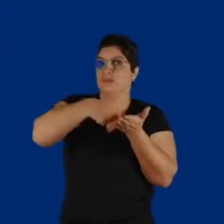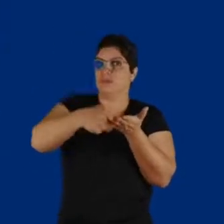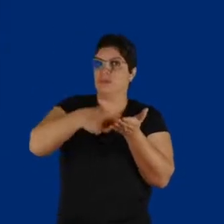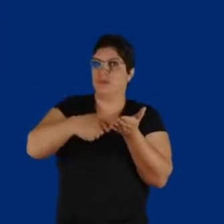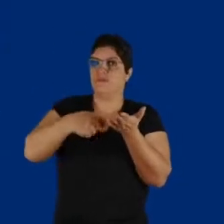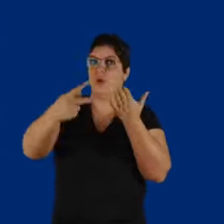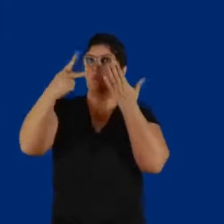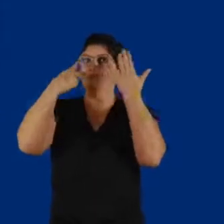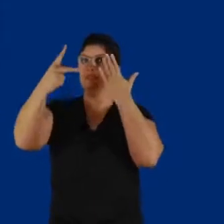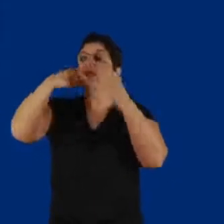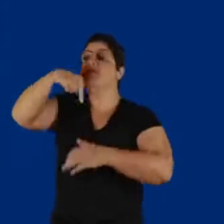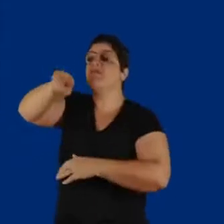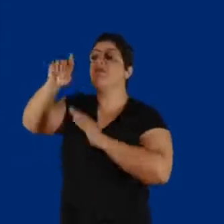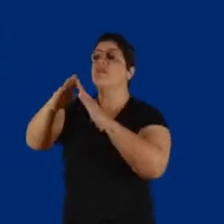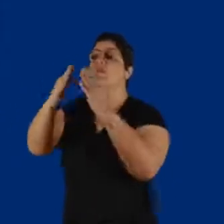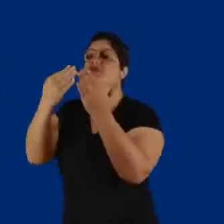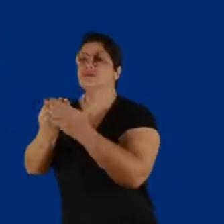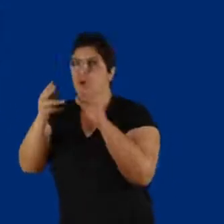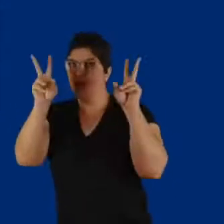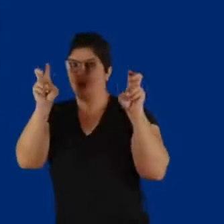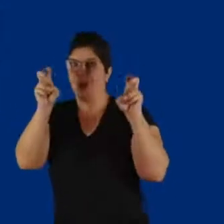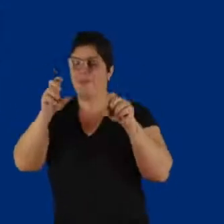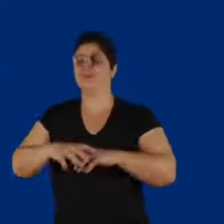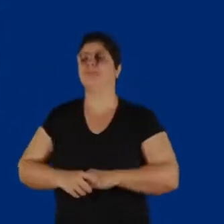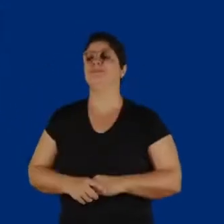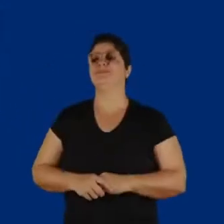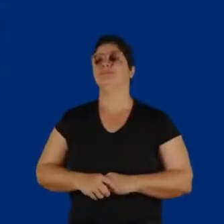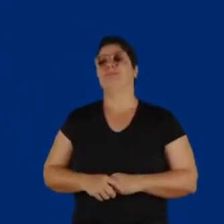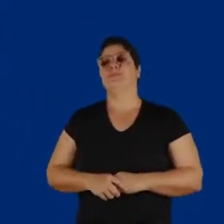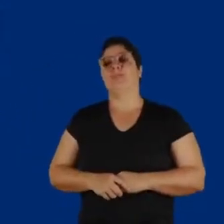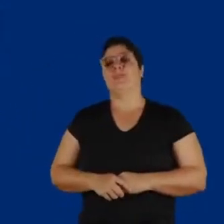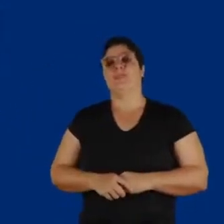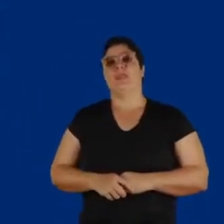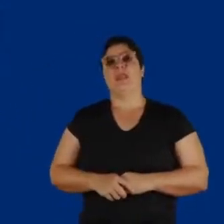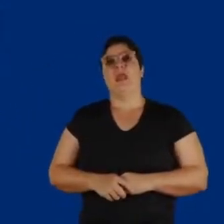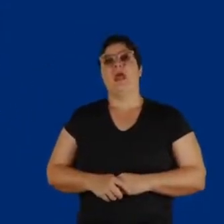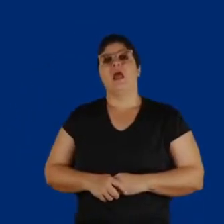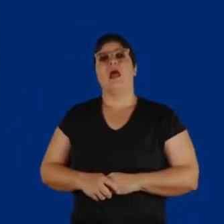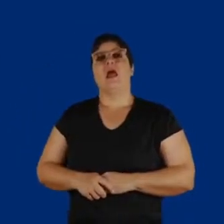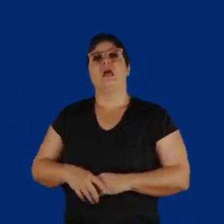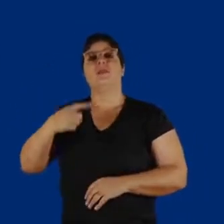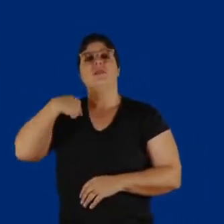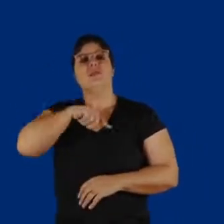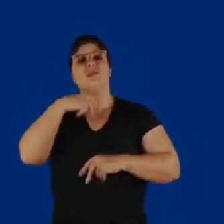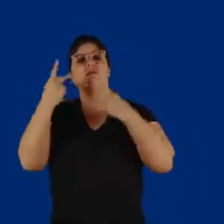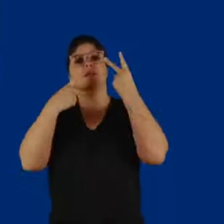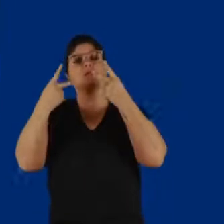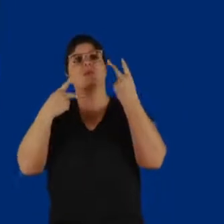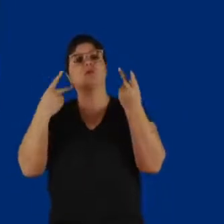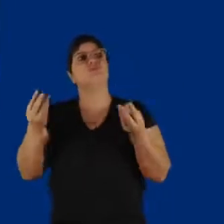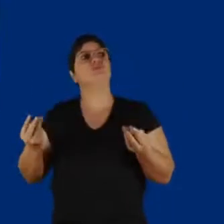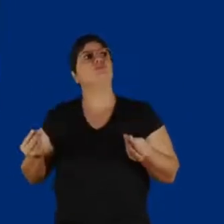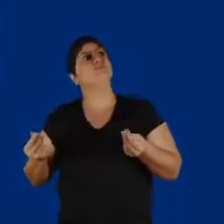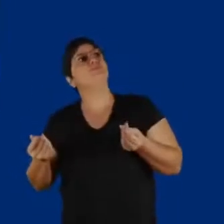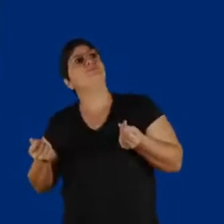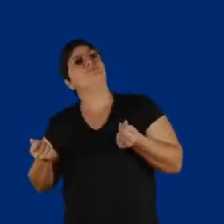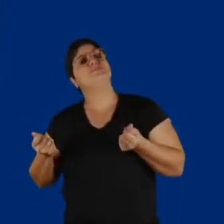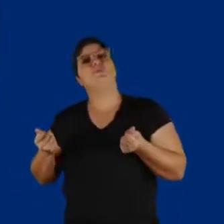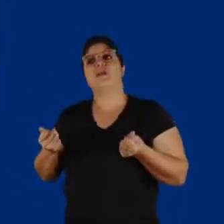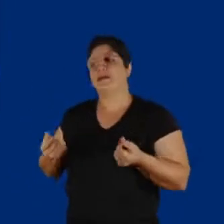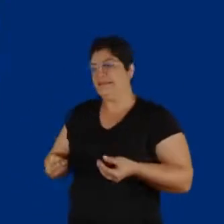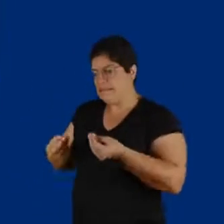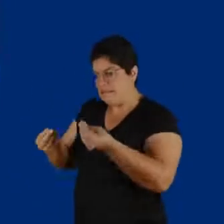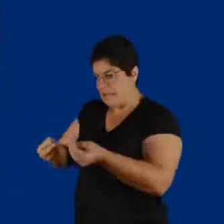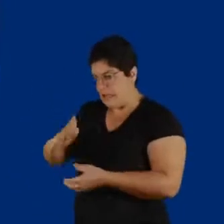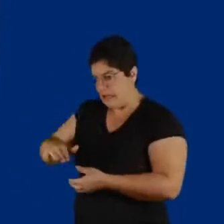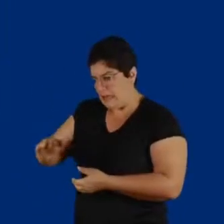à escola, o nome, e porque falamos sobre como você pode dar às crianças,